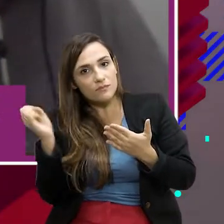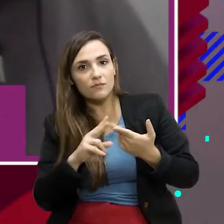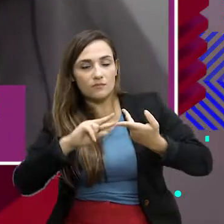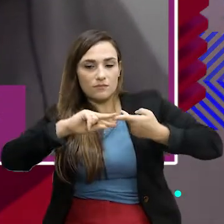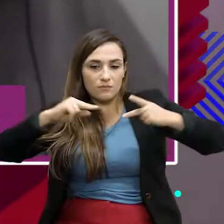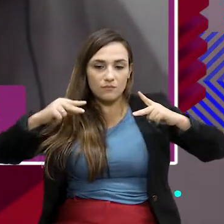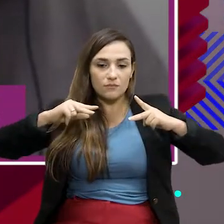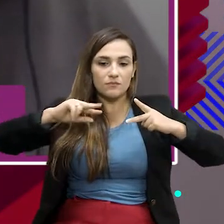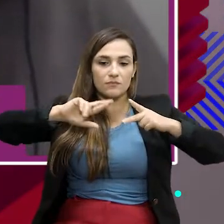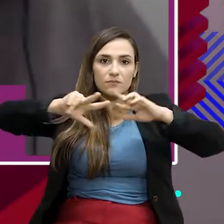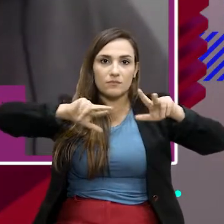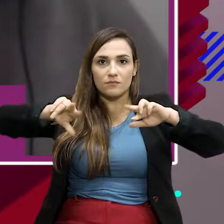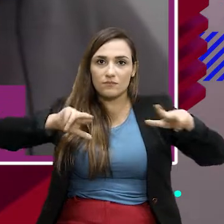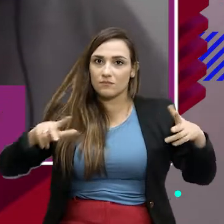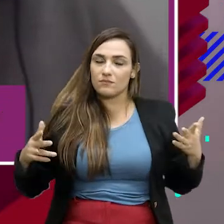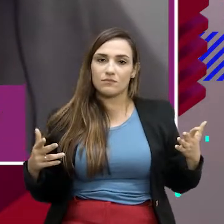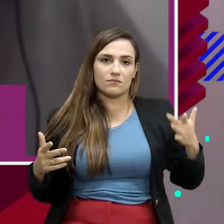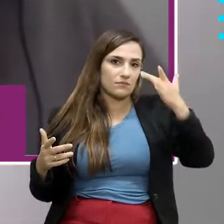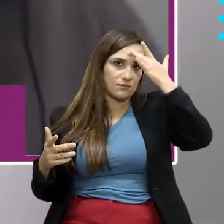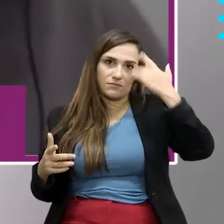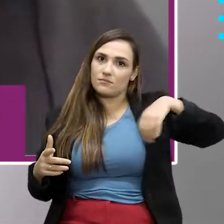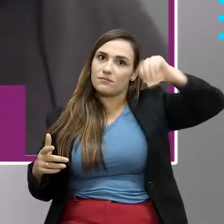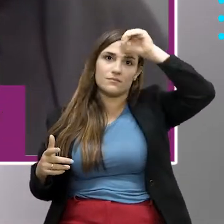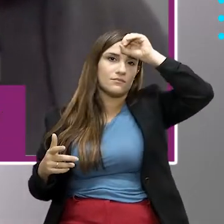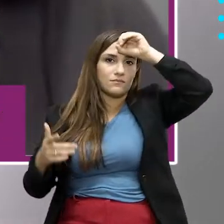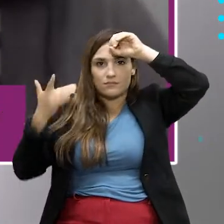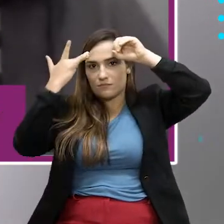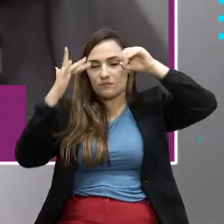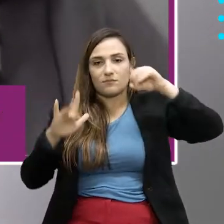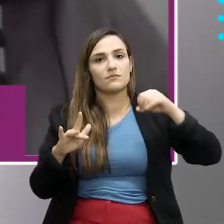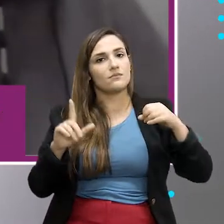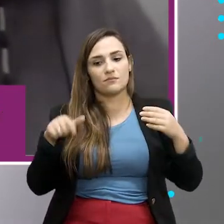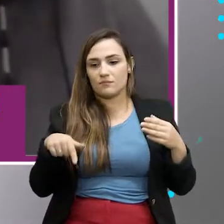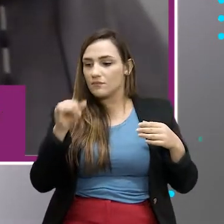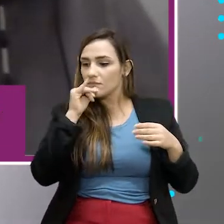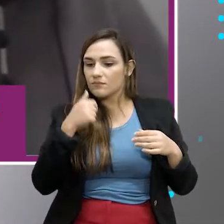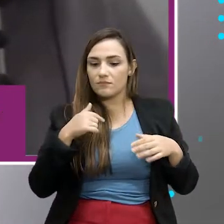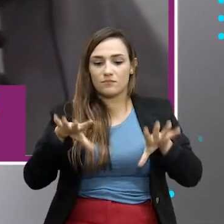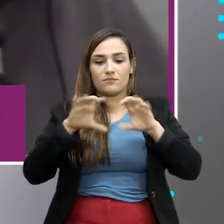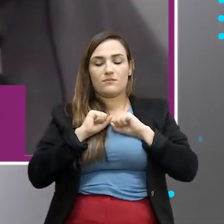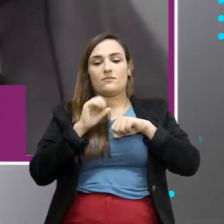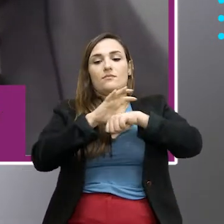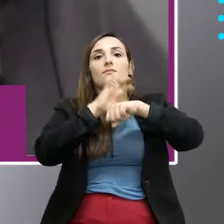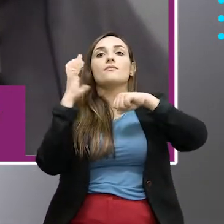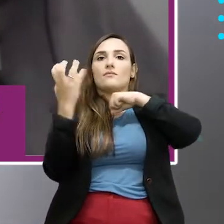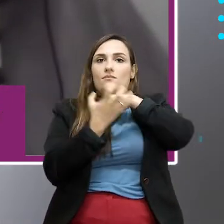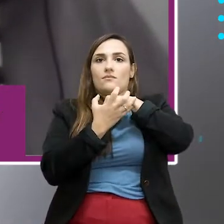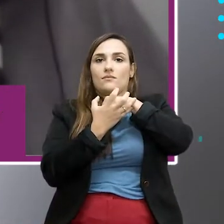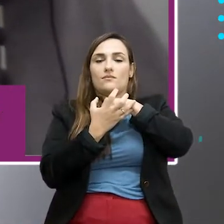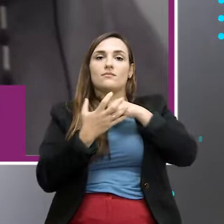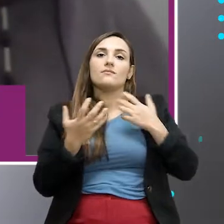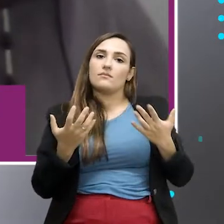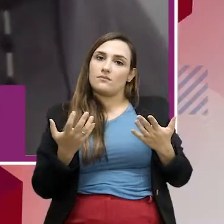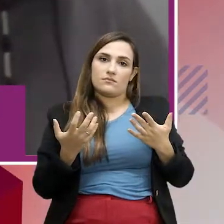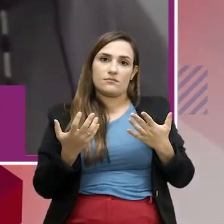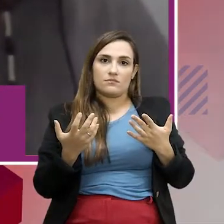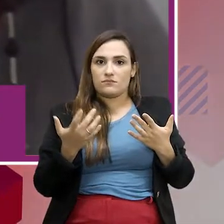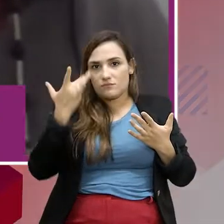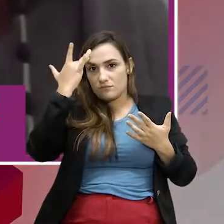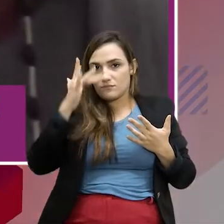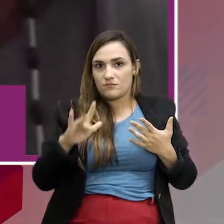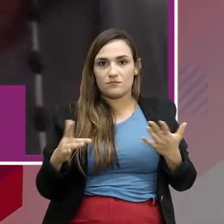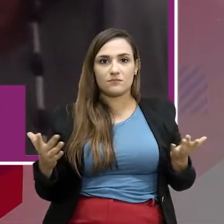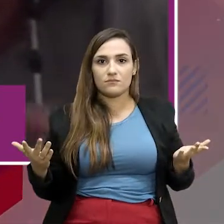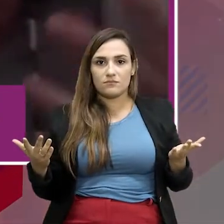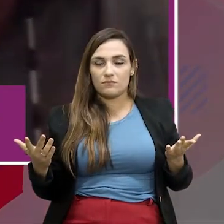ser responsável pelo surgimento de novas variantes. Né, você vacinado, imunizado, contrai a Covid e